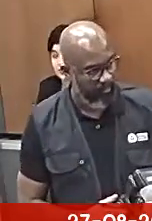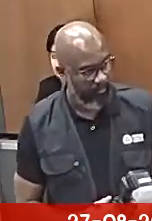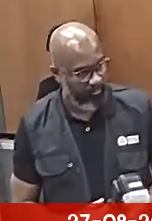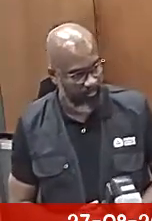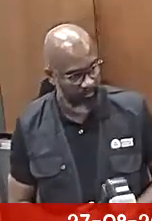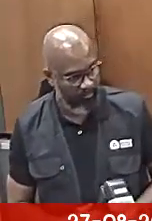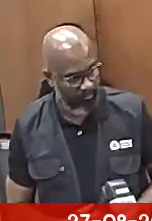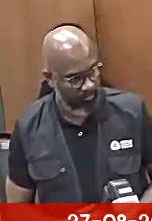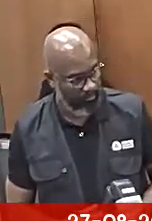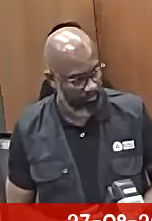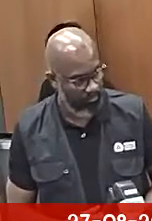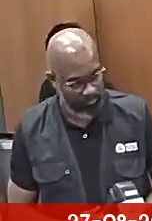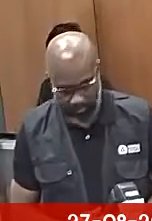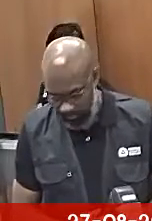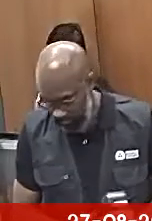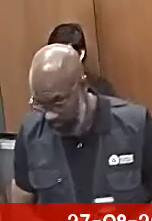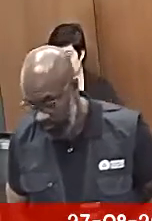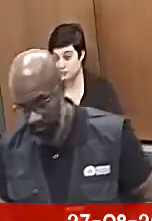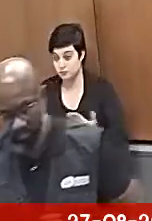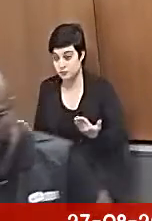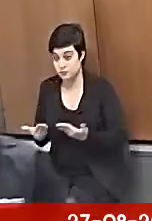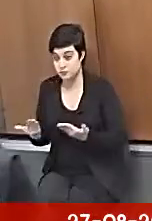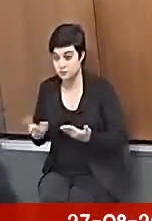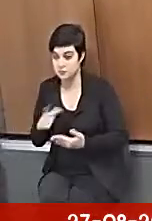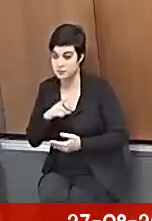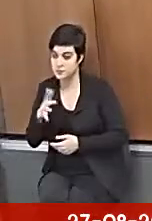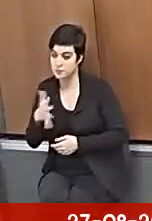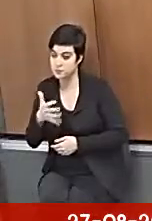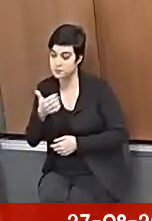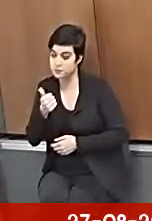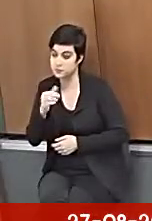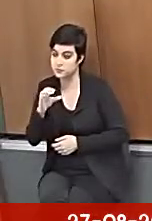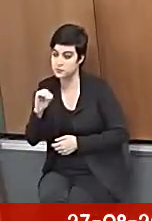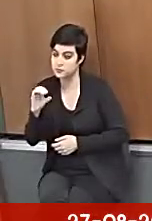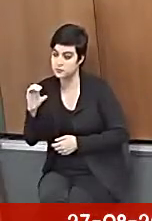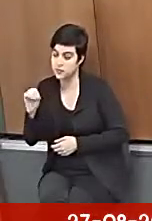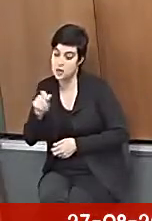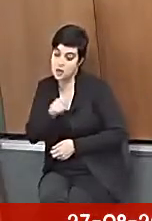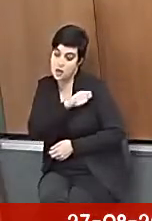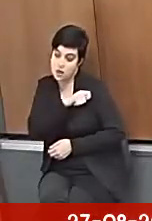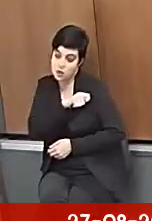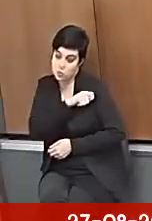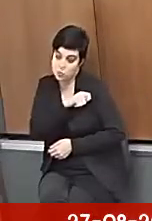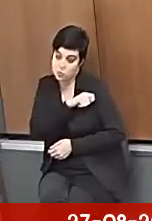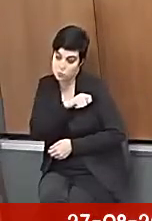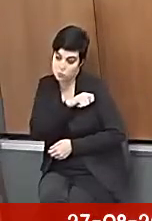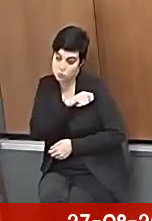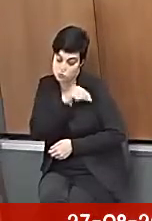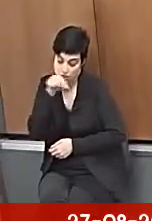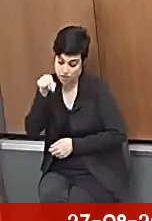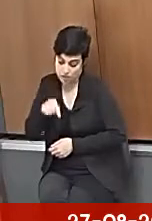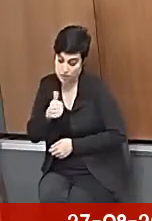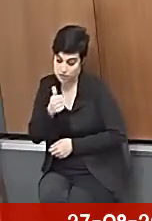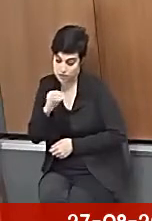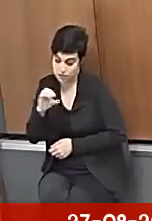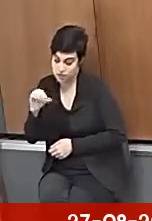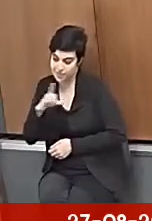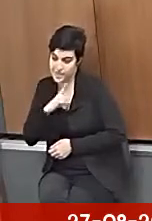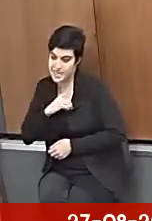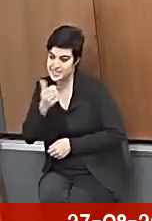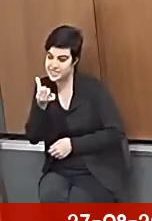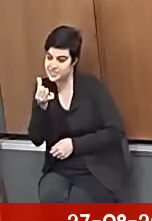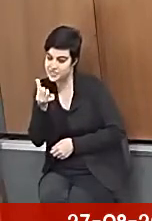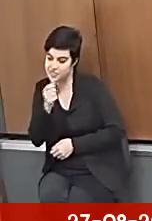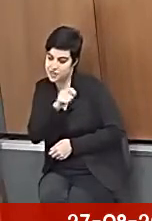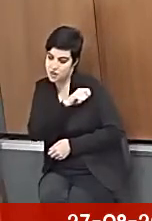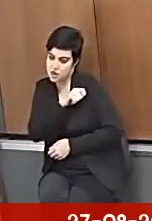que o cinza hoje tem aproximadamente 100 alunos desses 100 alunos 16 alunos são cadeirantes né então a